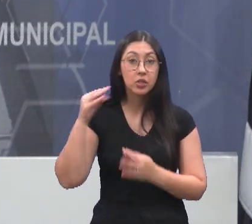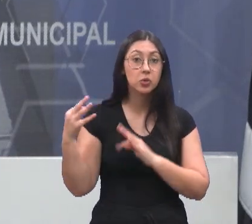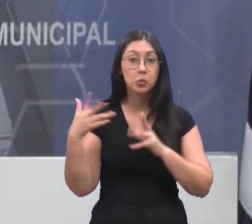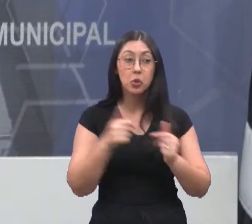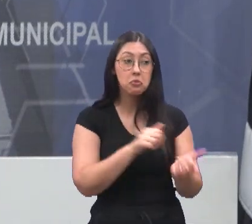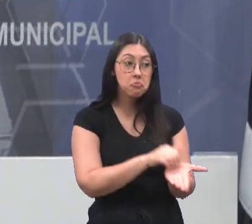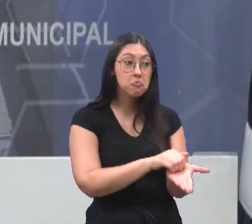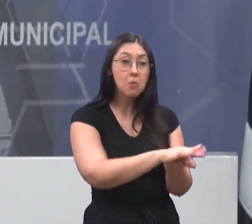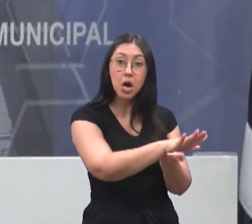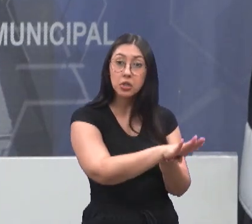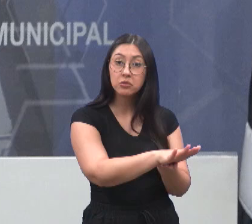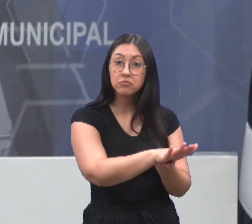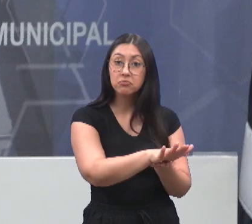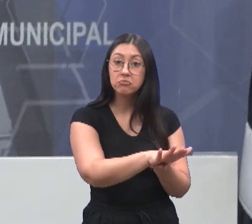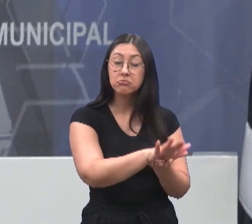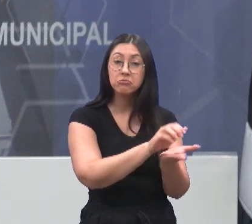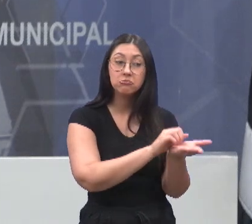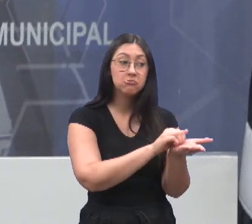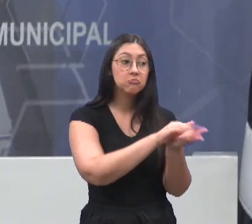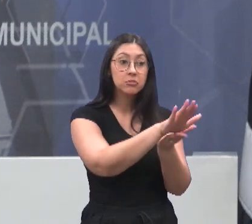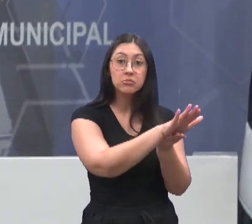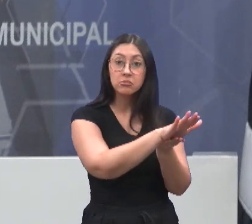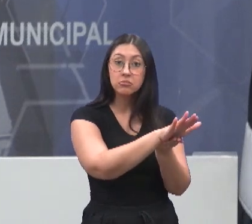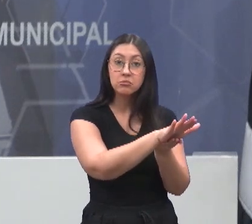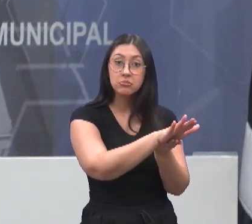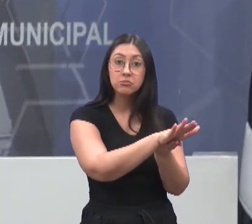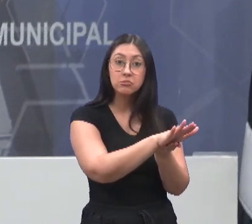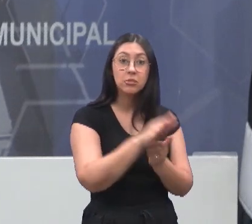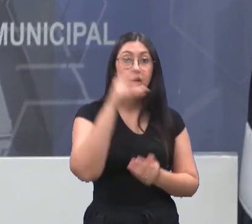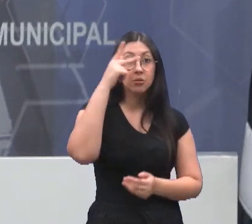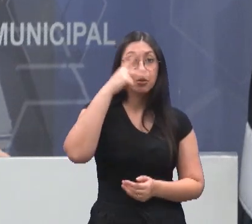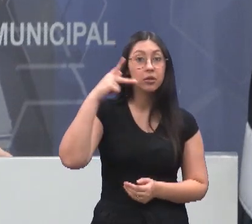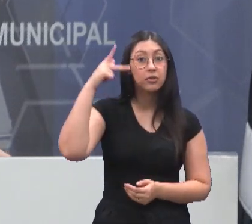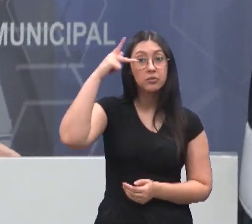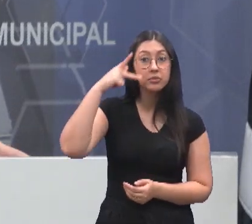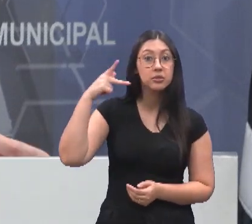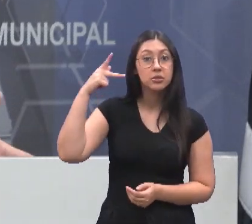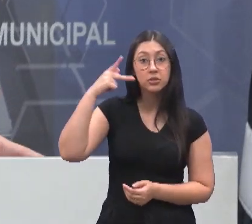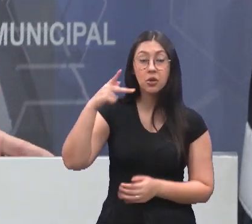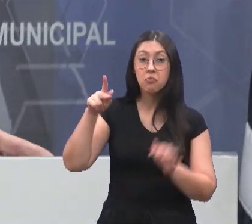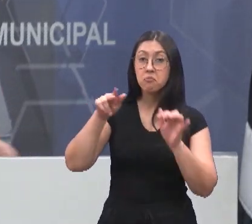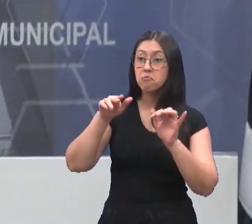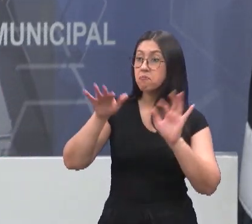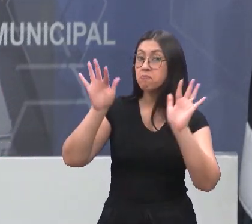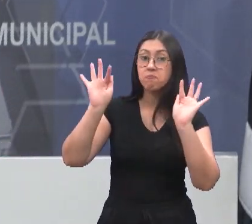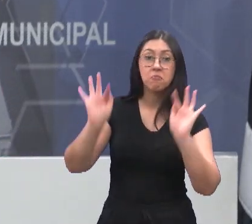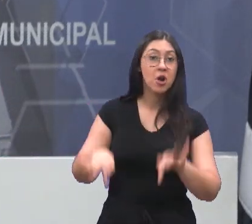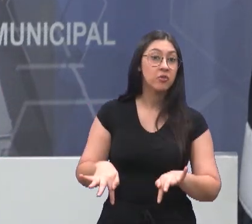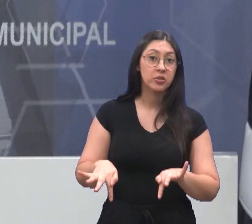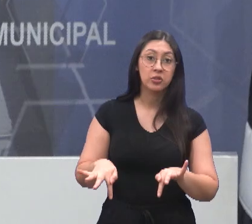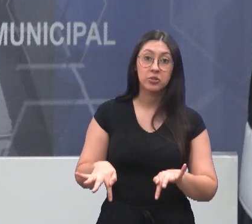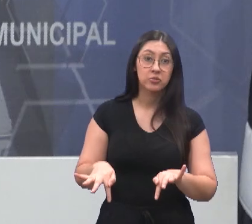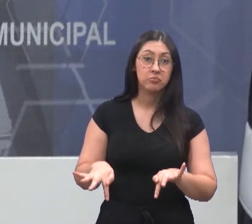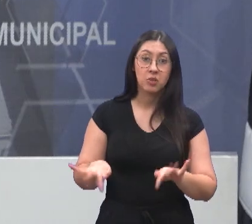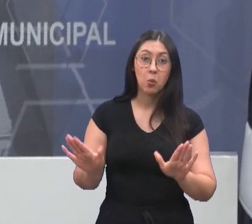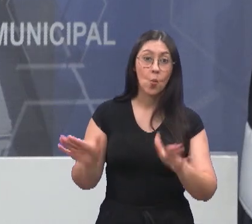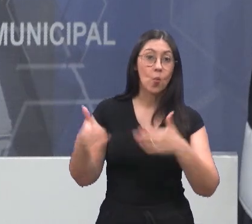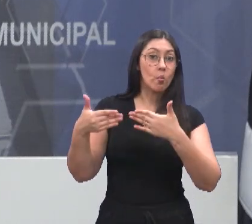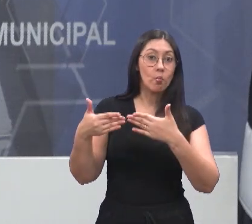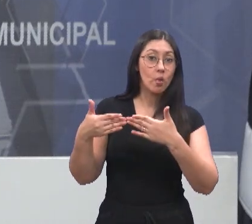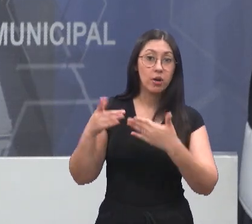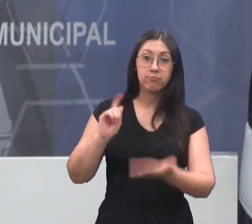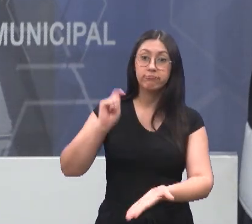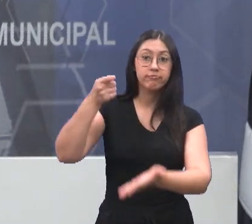embora, desligados do Provisão. O Provisão decretou falência, né, e não fez o pagamento